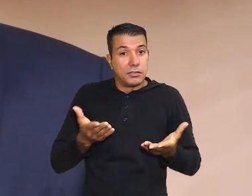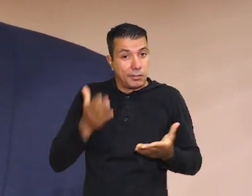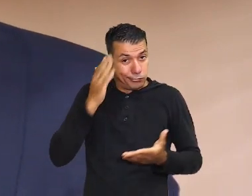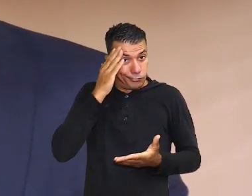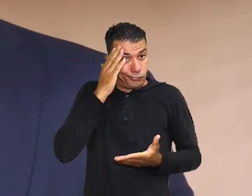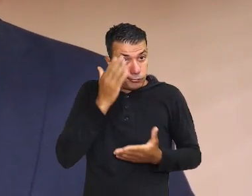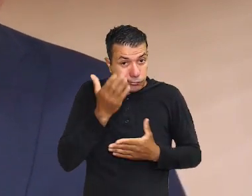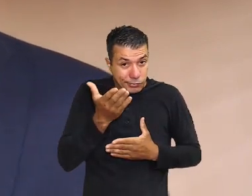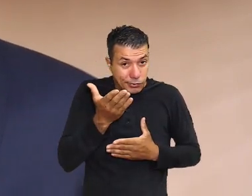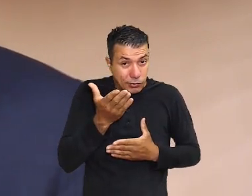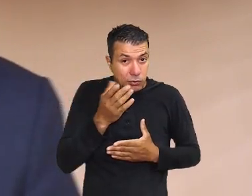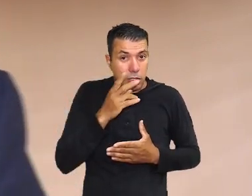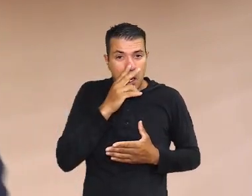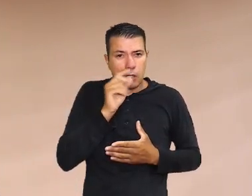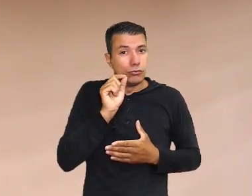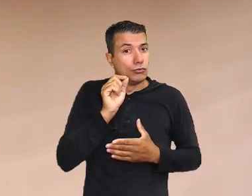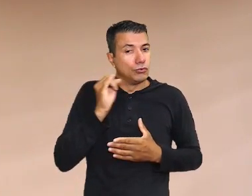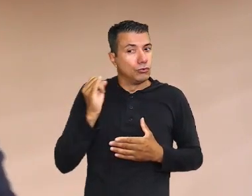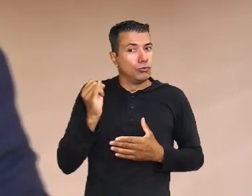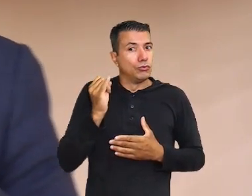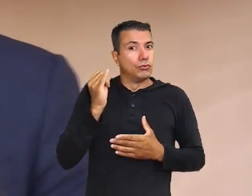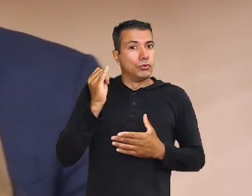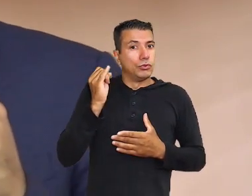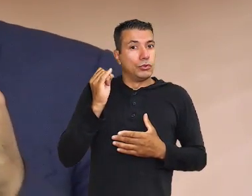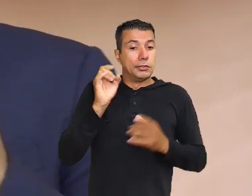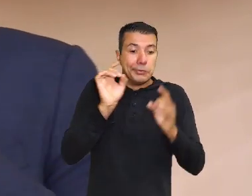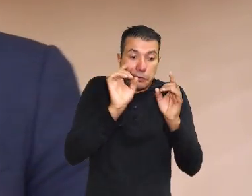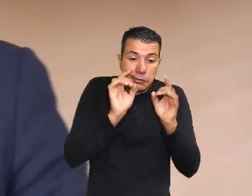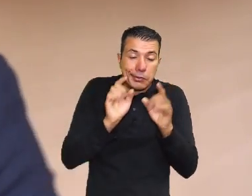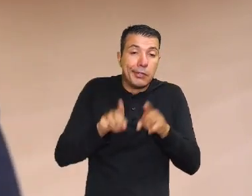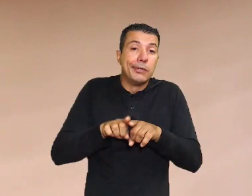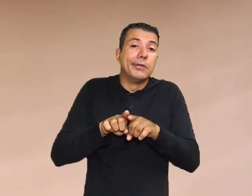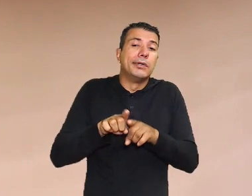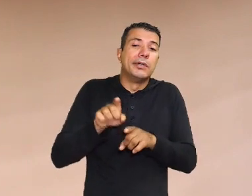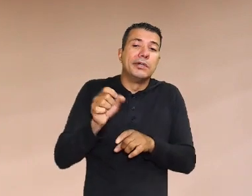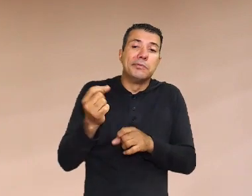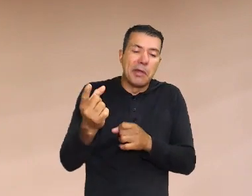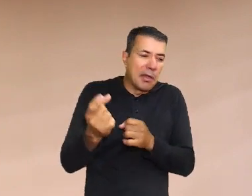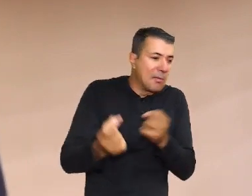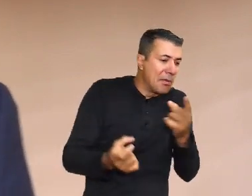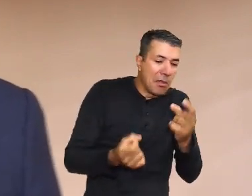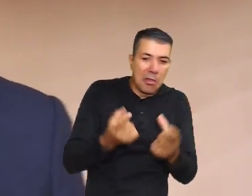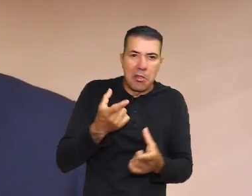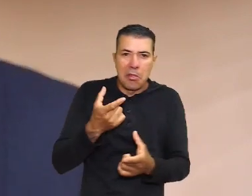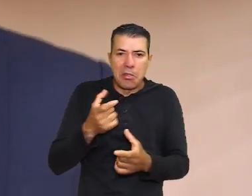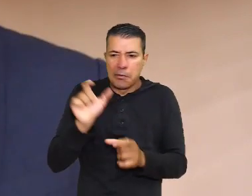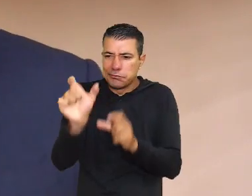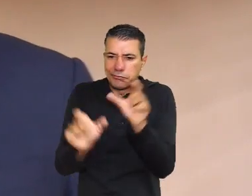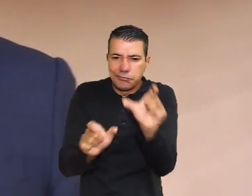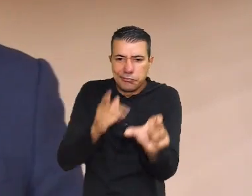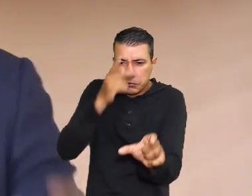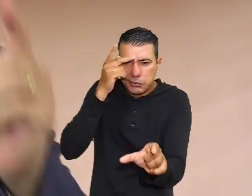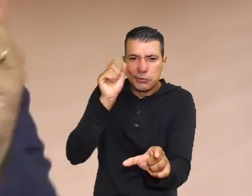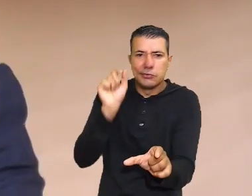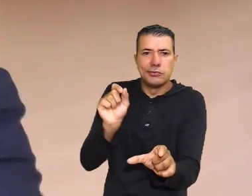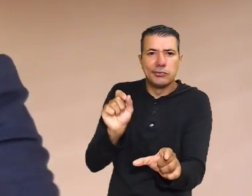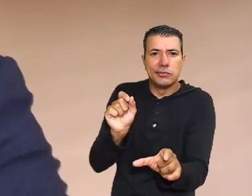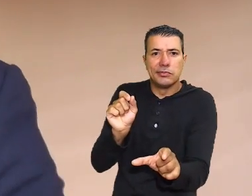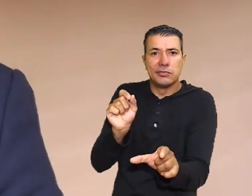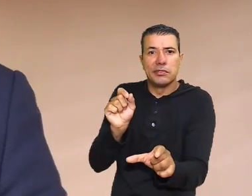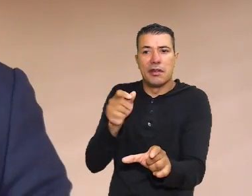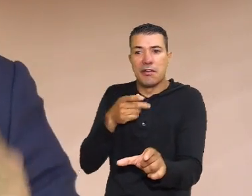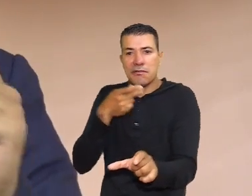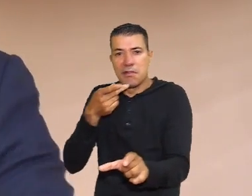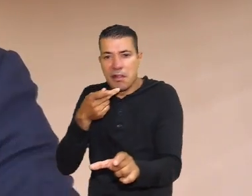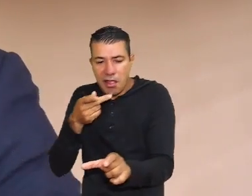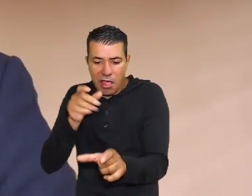Sabe, amigos, eu acho muito especial, algumas pessoas quando vão falar a respeito das